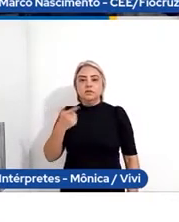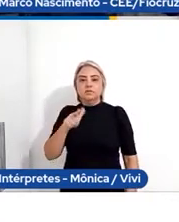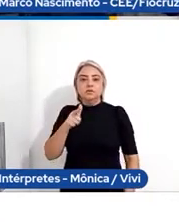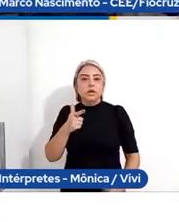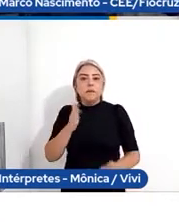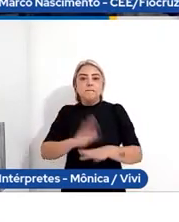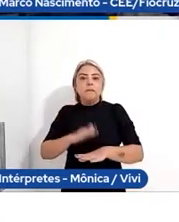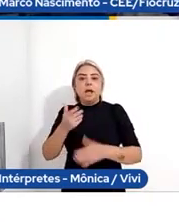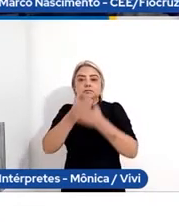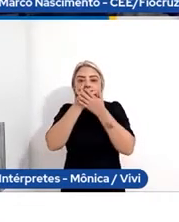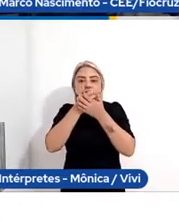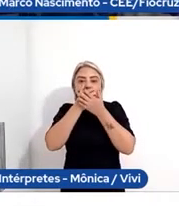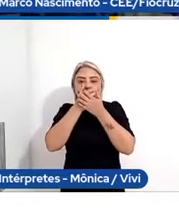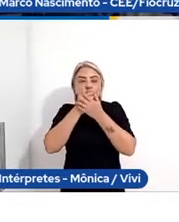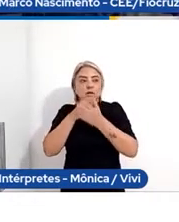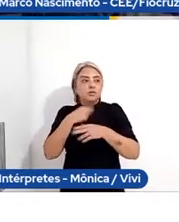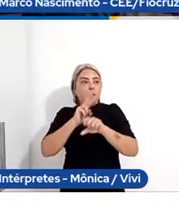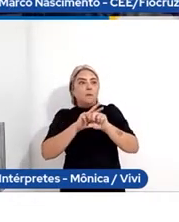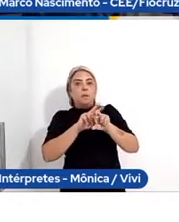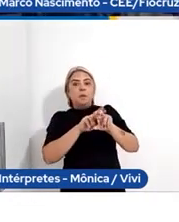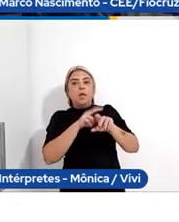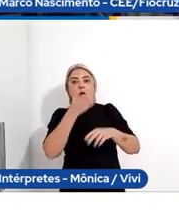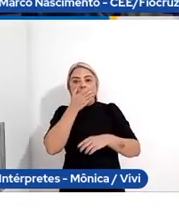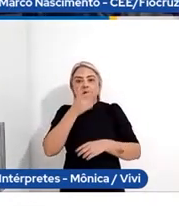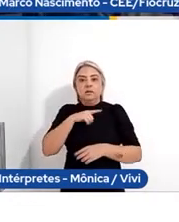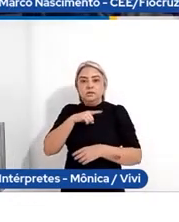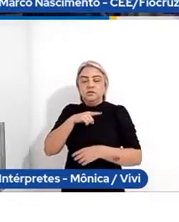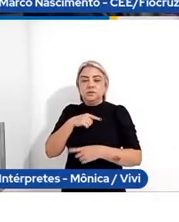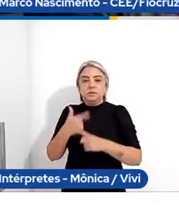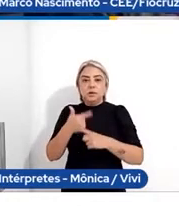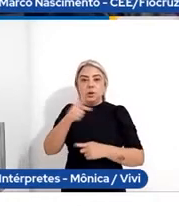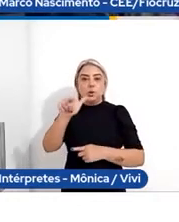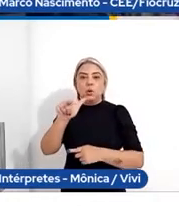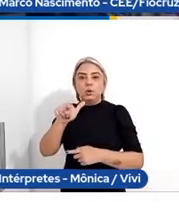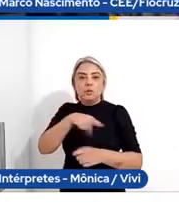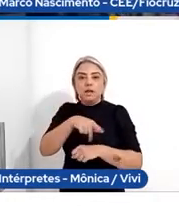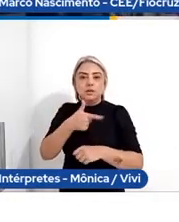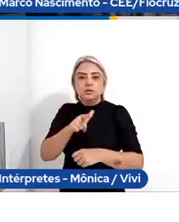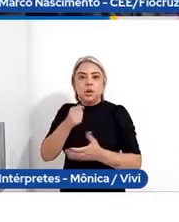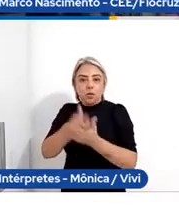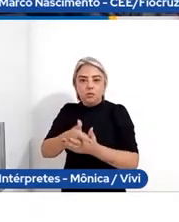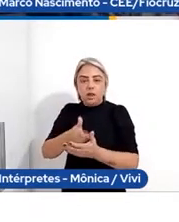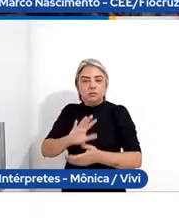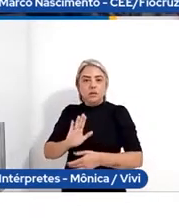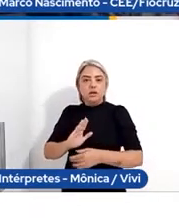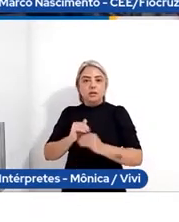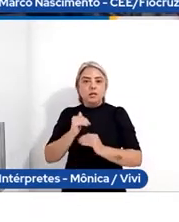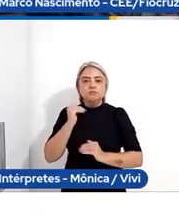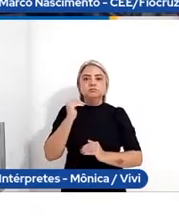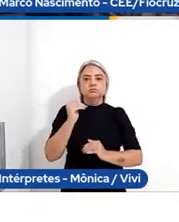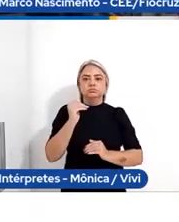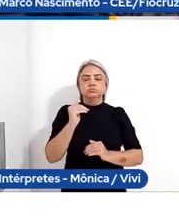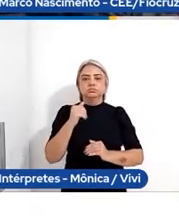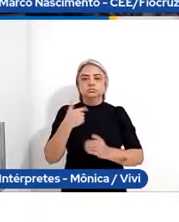A gente ficou totalmente refém dos ventiladores que havia, e se tivesse mais, teríamos comprado mais. A gente não conseguiu aumentar essa dependência,